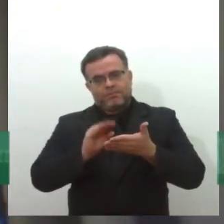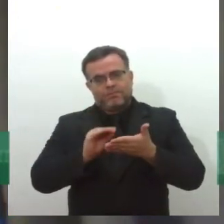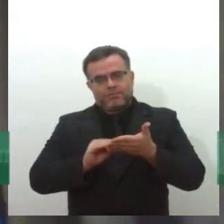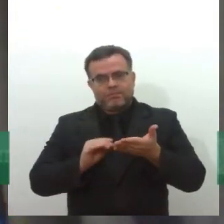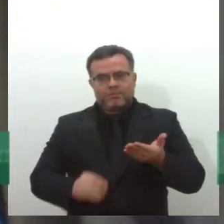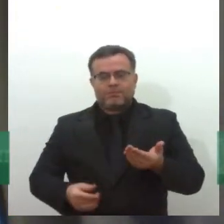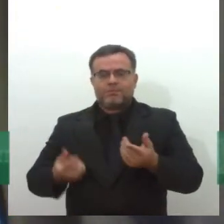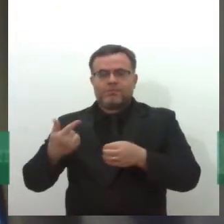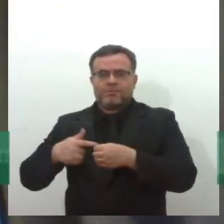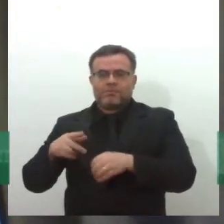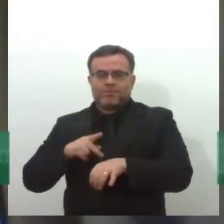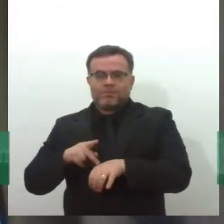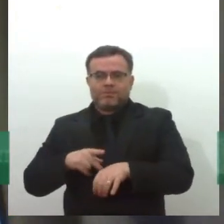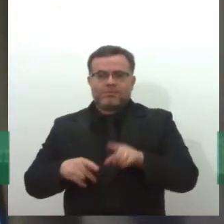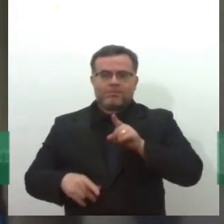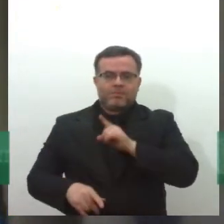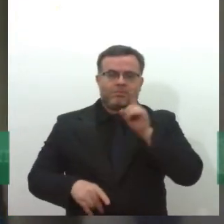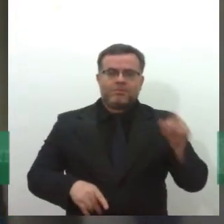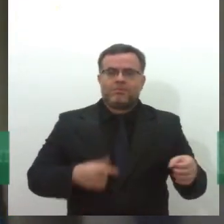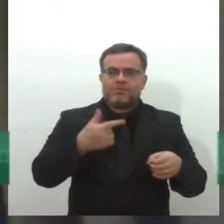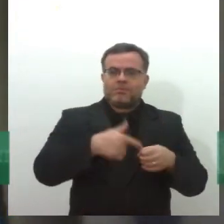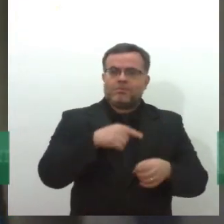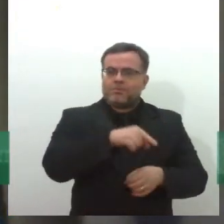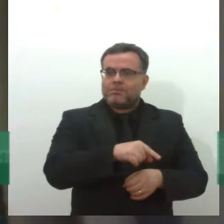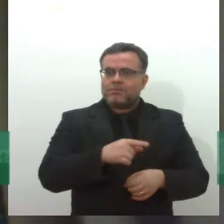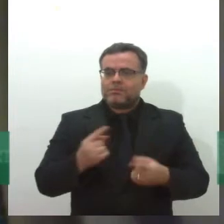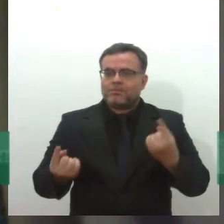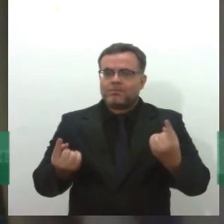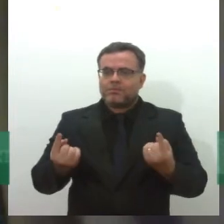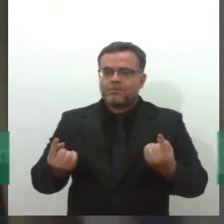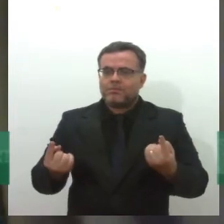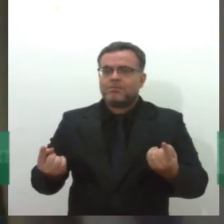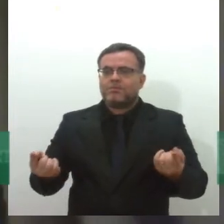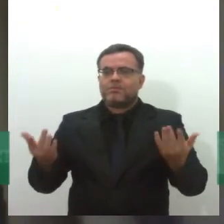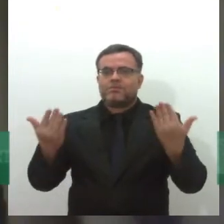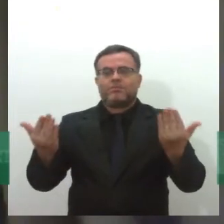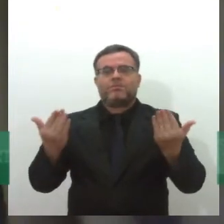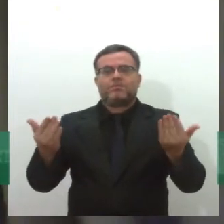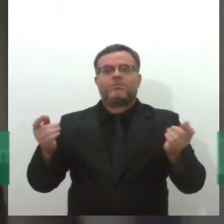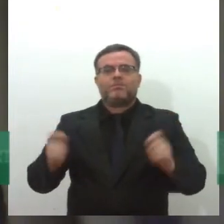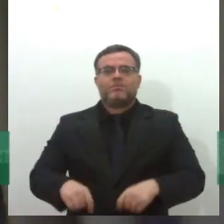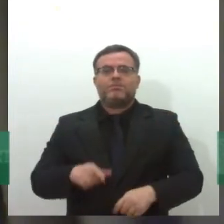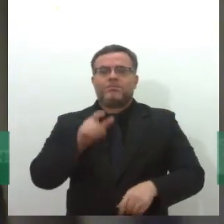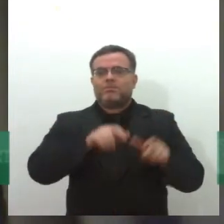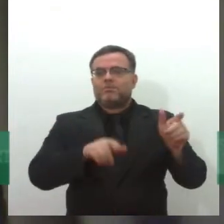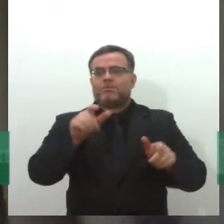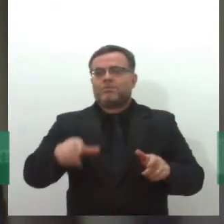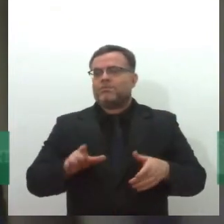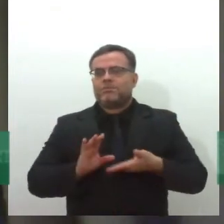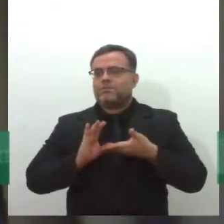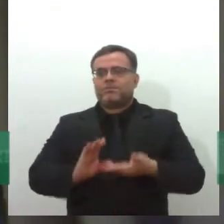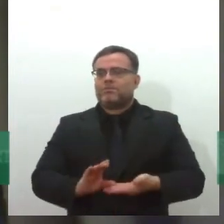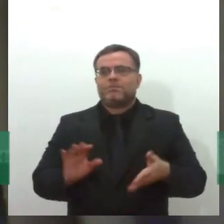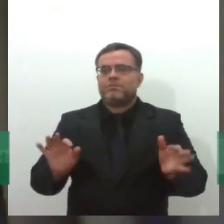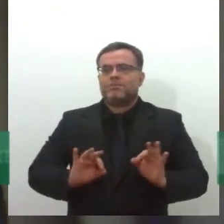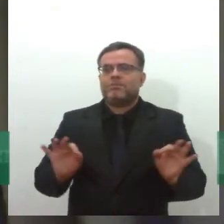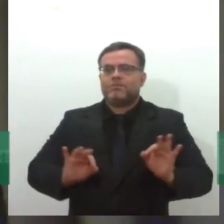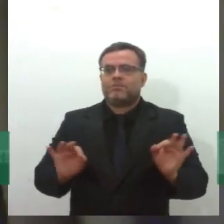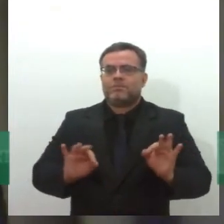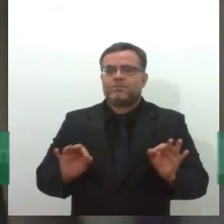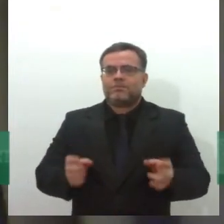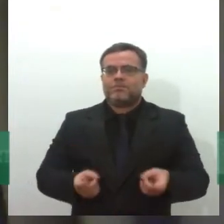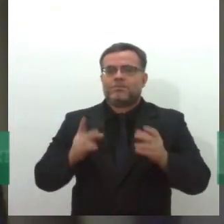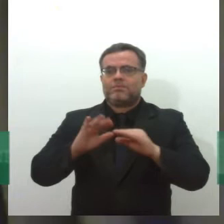do combustível, isso fará com que investidores, que players privados, não invistam na importação,